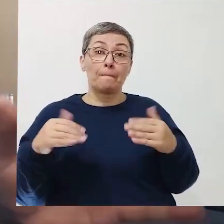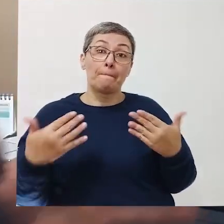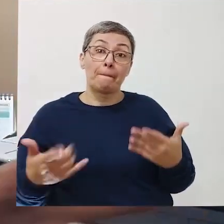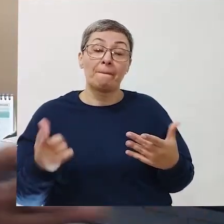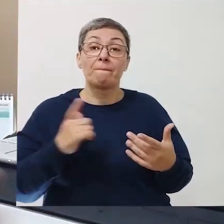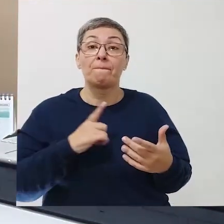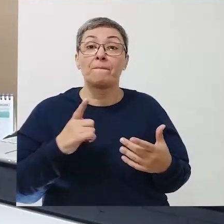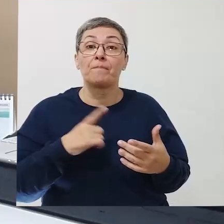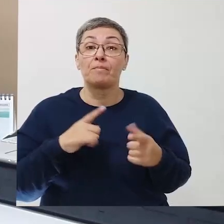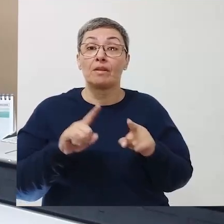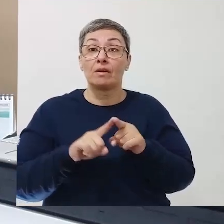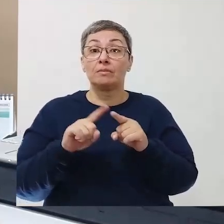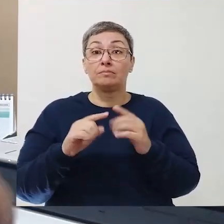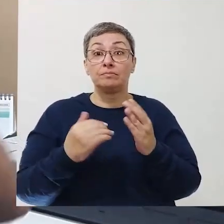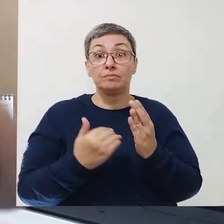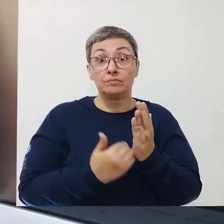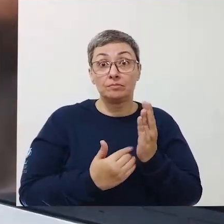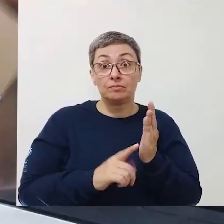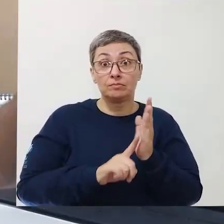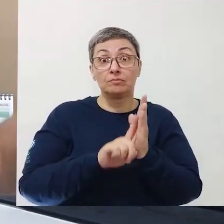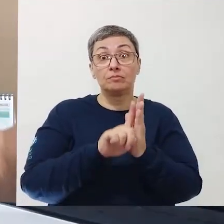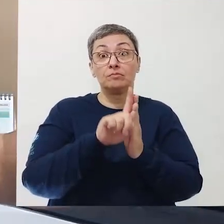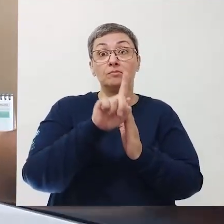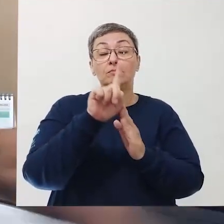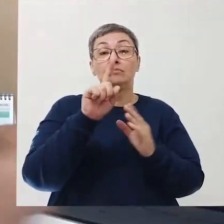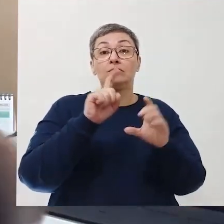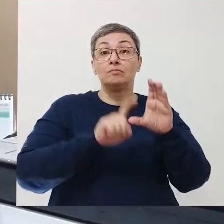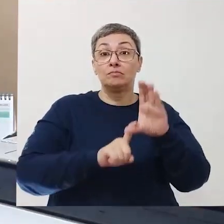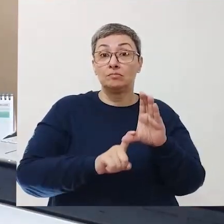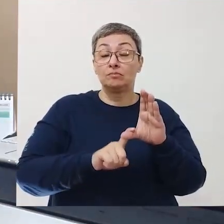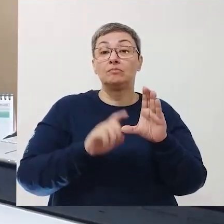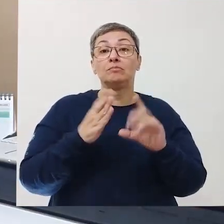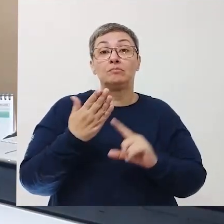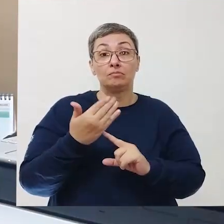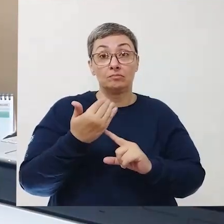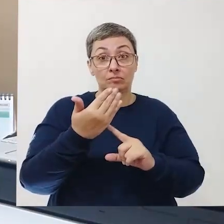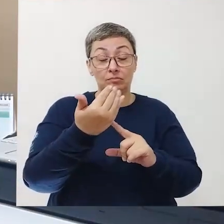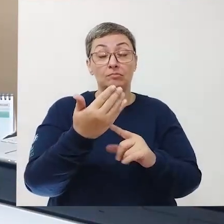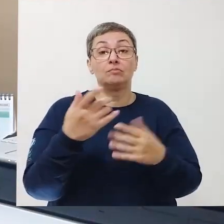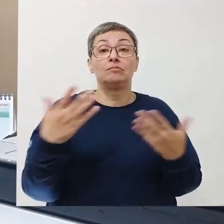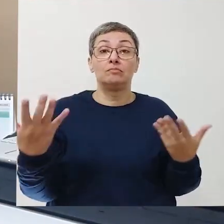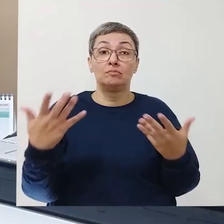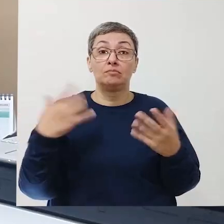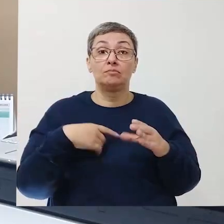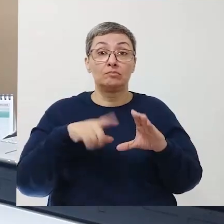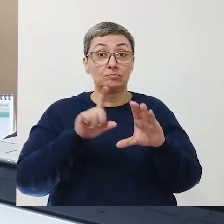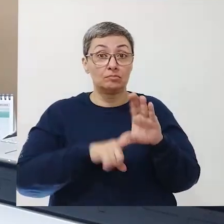Expressões preconceituosas Isolamento social Isolamento consciente e premeditado